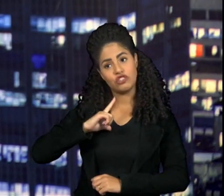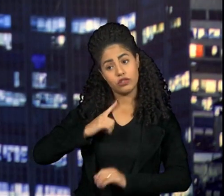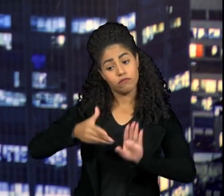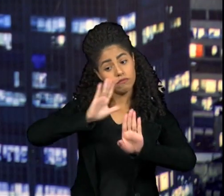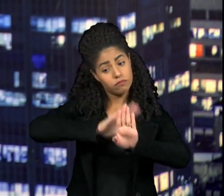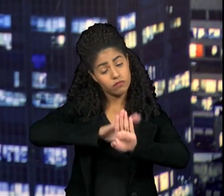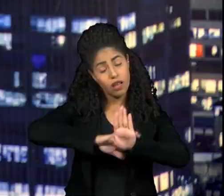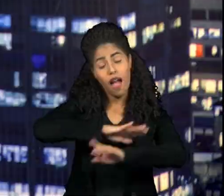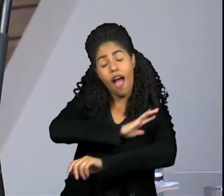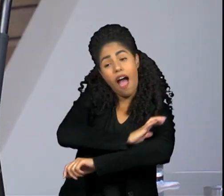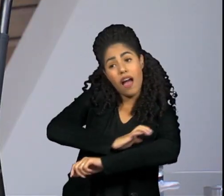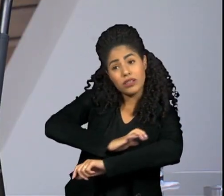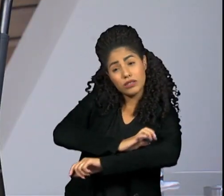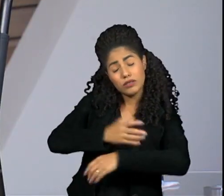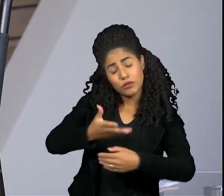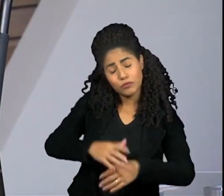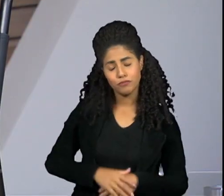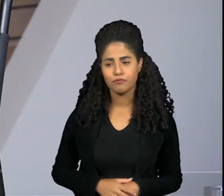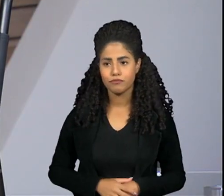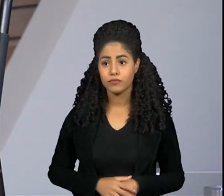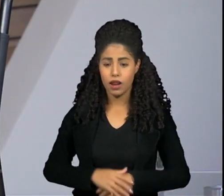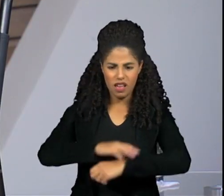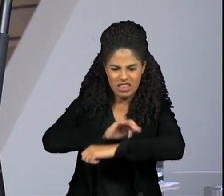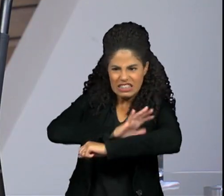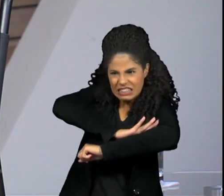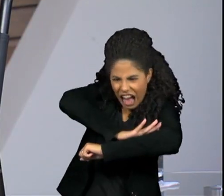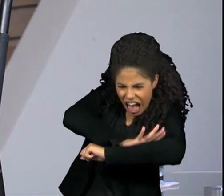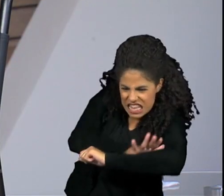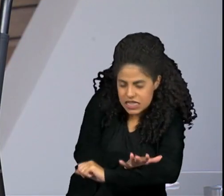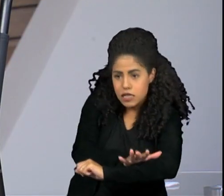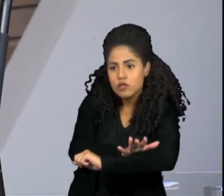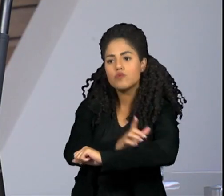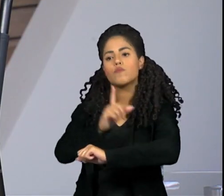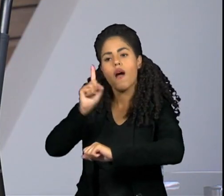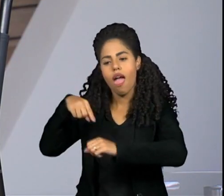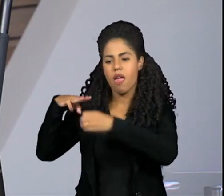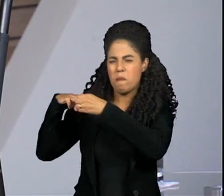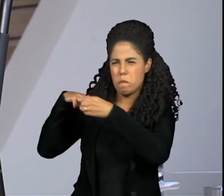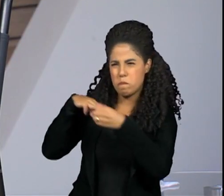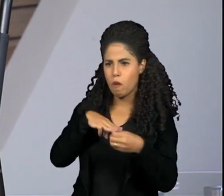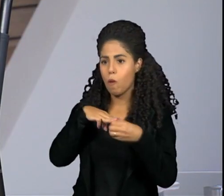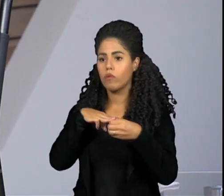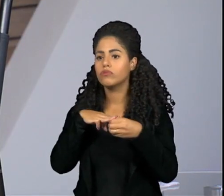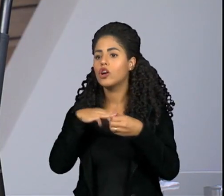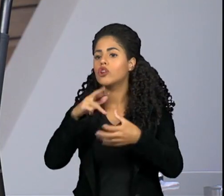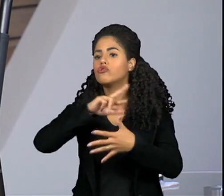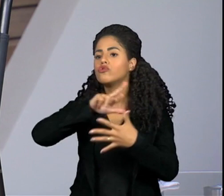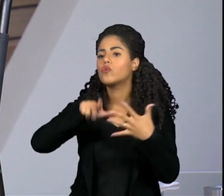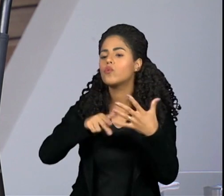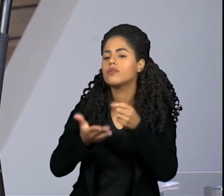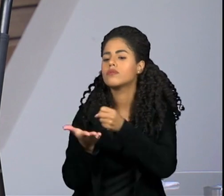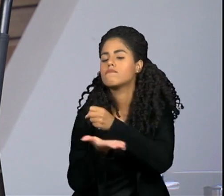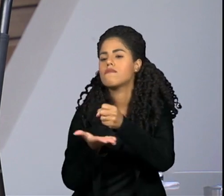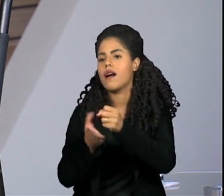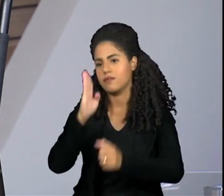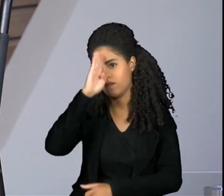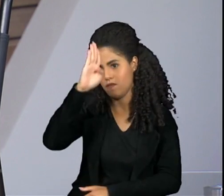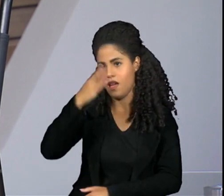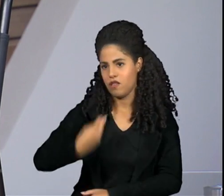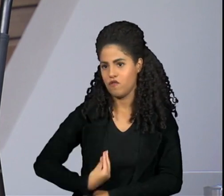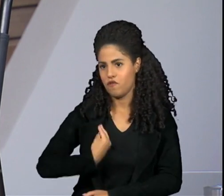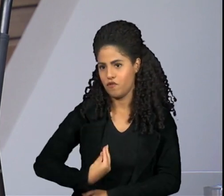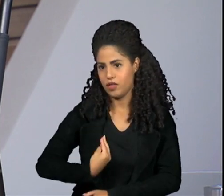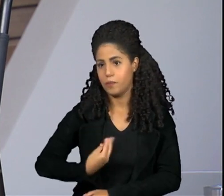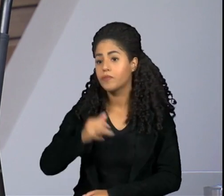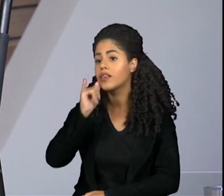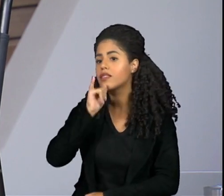é lastimável, né? É uma violência, é uma agressão contra os preceitos mais básicos da convivência. Né? Jesus